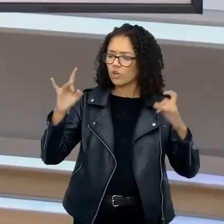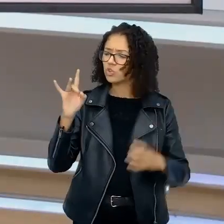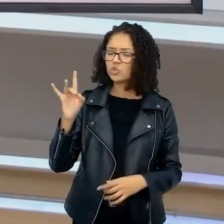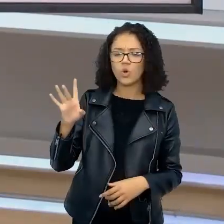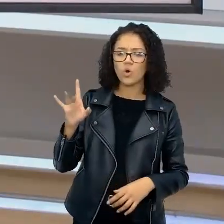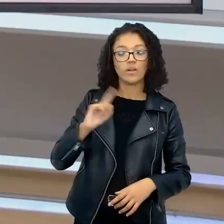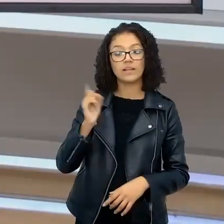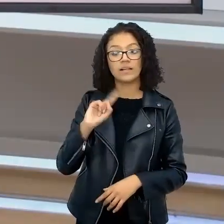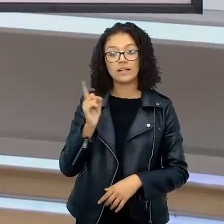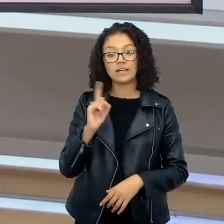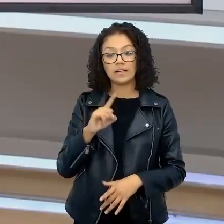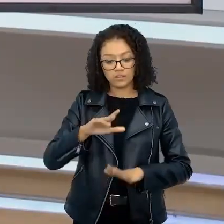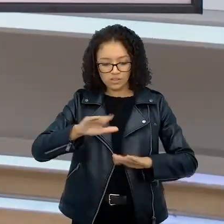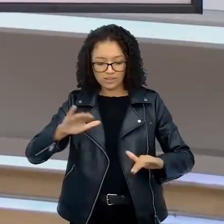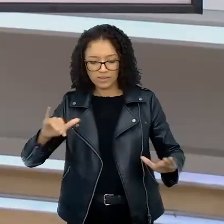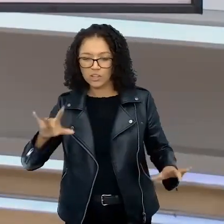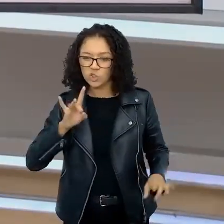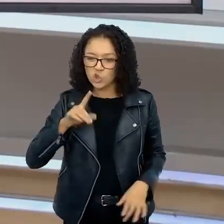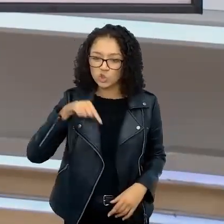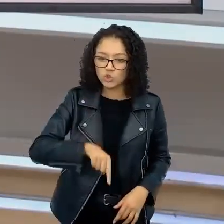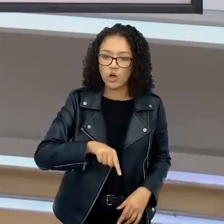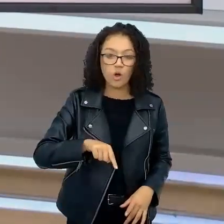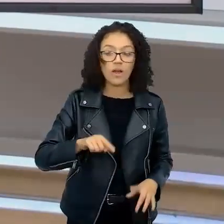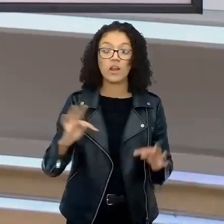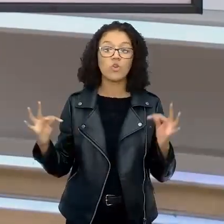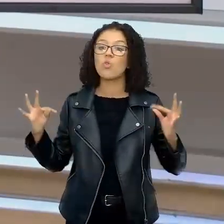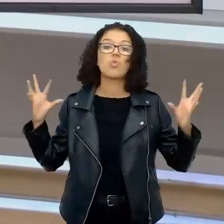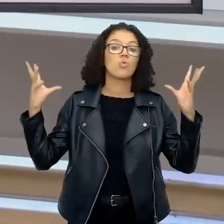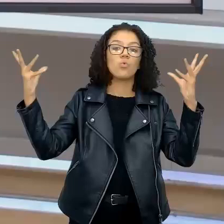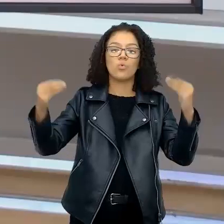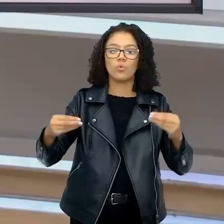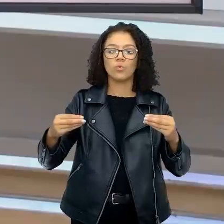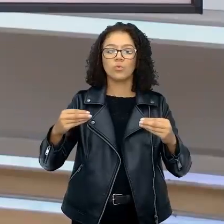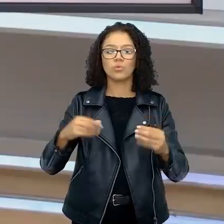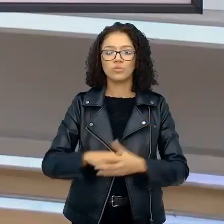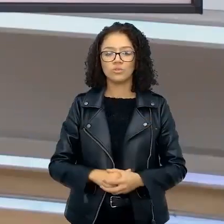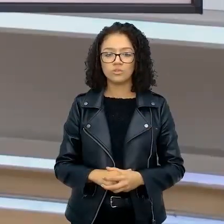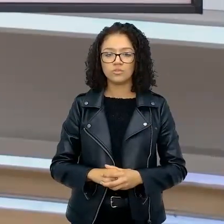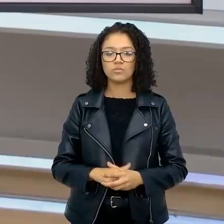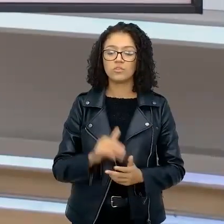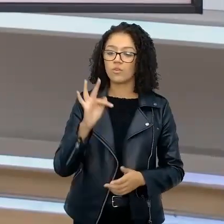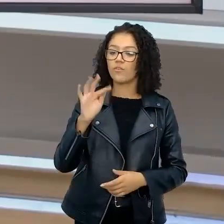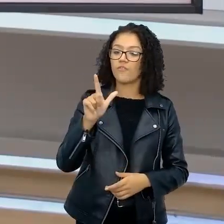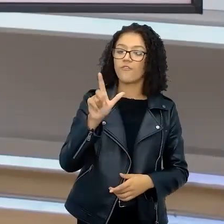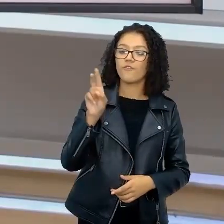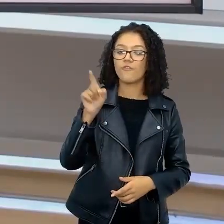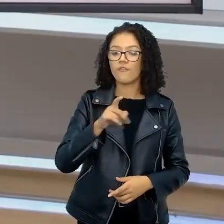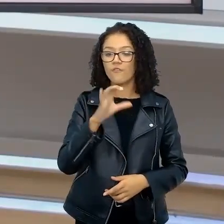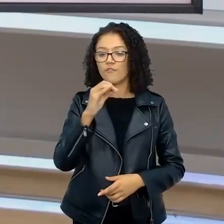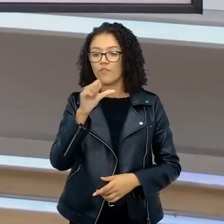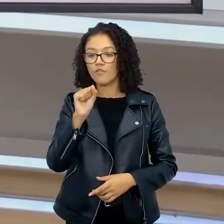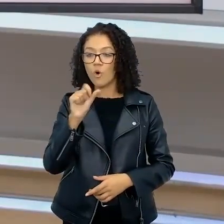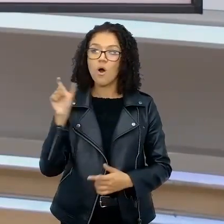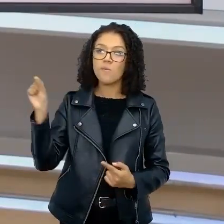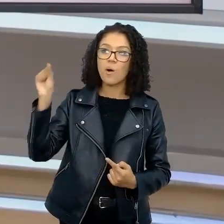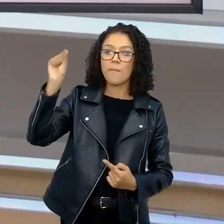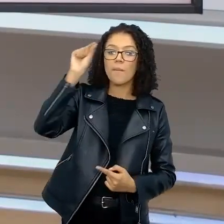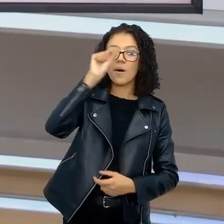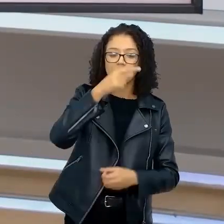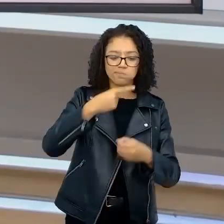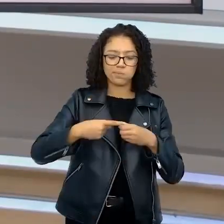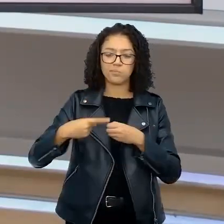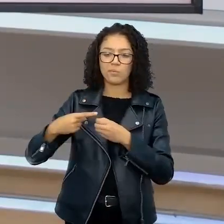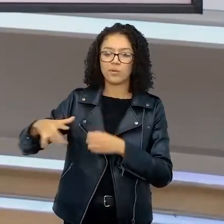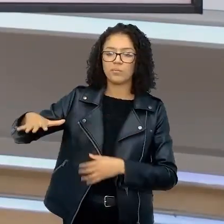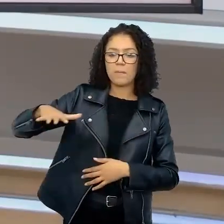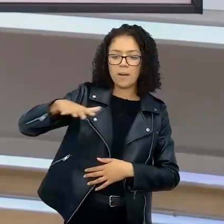só contra criança e adolescente, mas aqui a gente está falando disso. Então, vamos pensar em fluxos dentro do território, do município, para que a